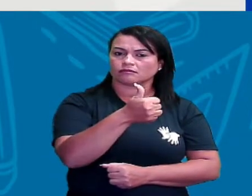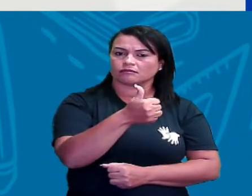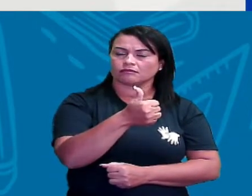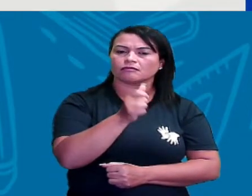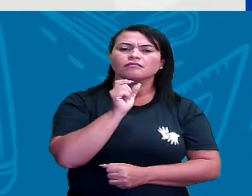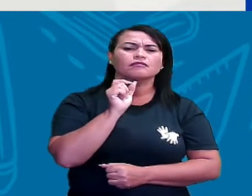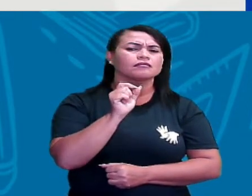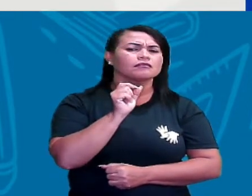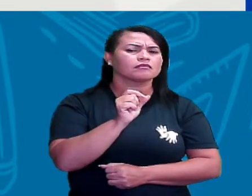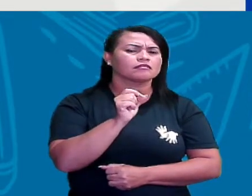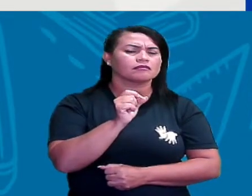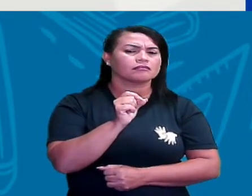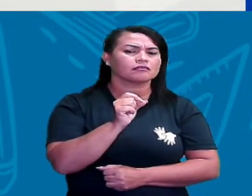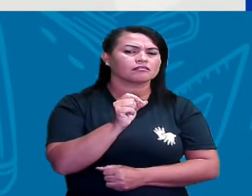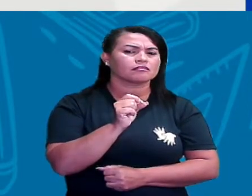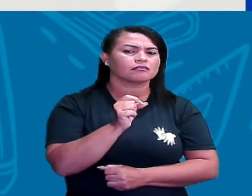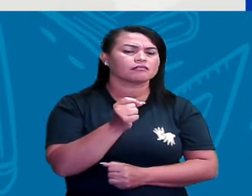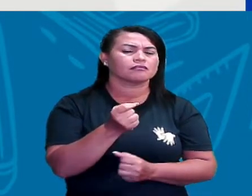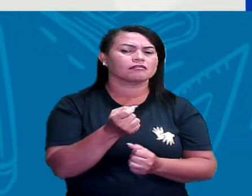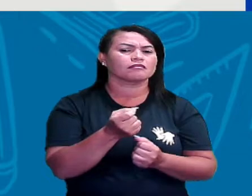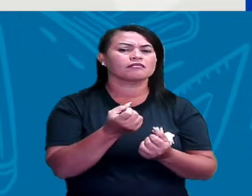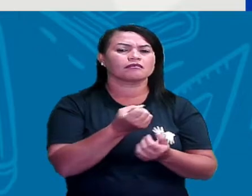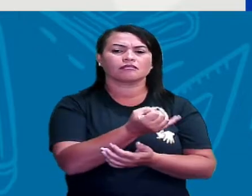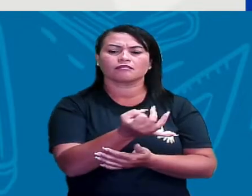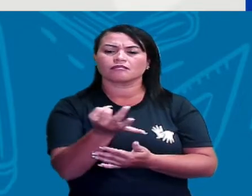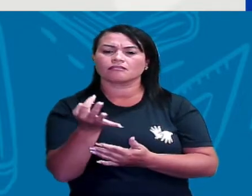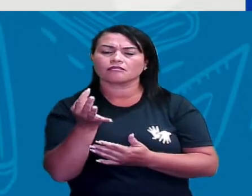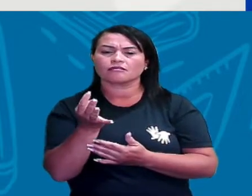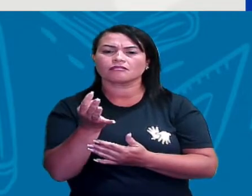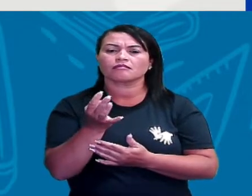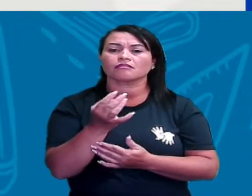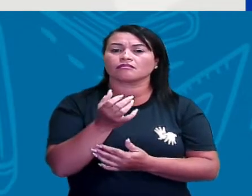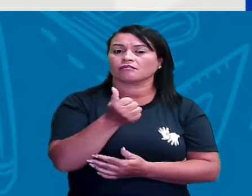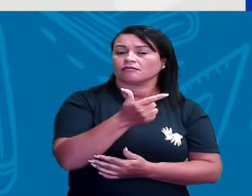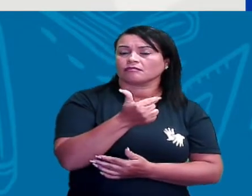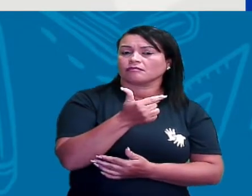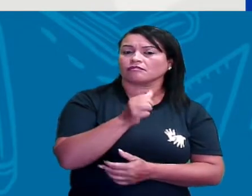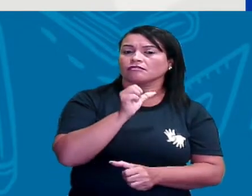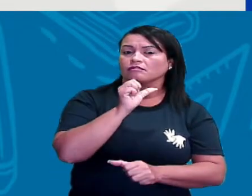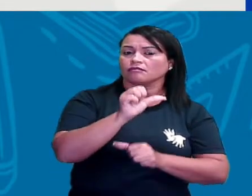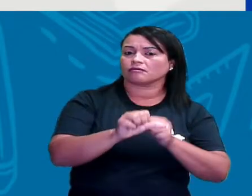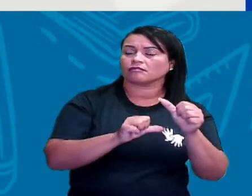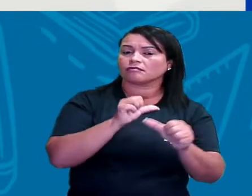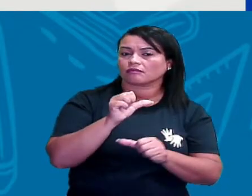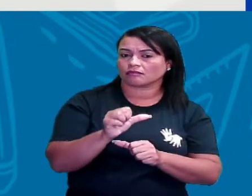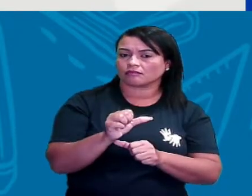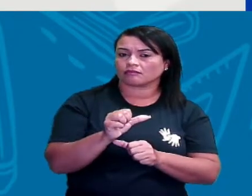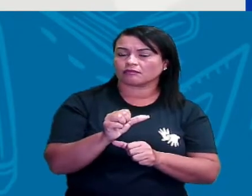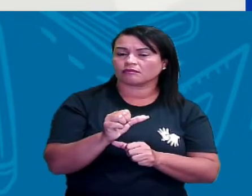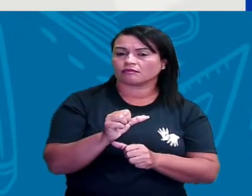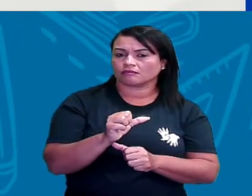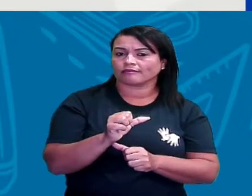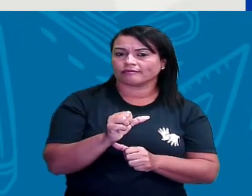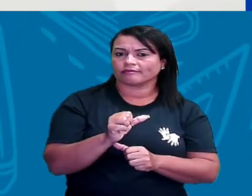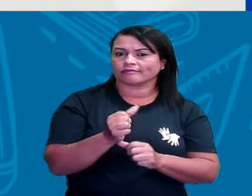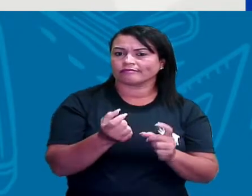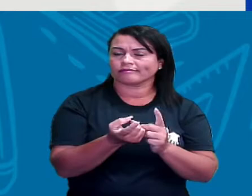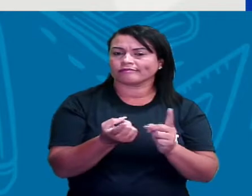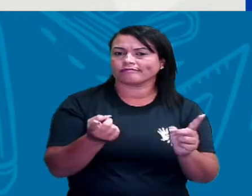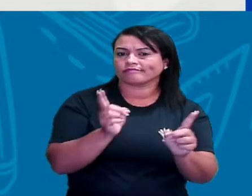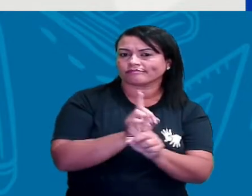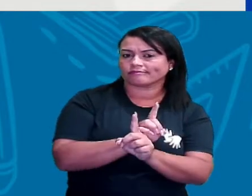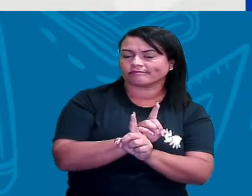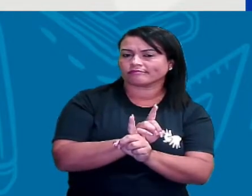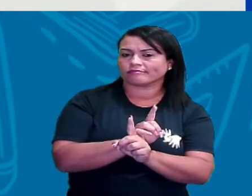isso é o que? O valor posicional. Tá certo? Então, era 12, eu troquei a ordem dos números. Não é